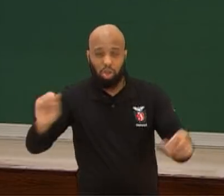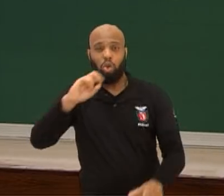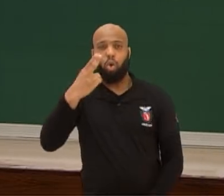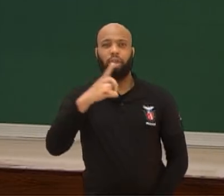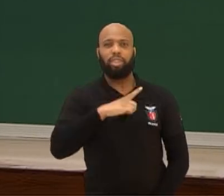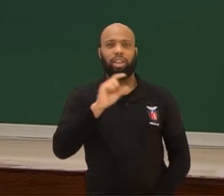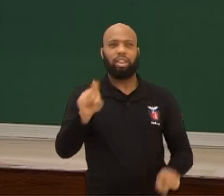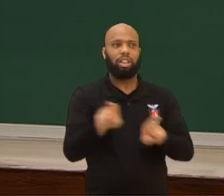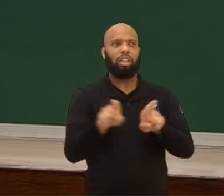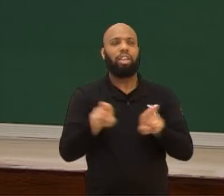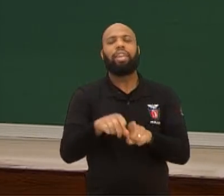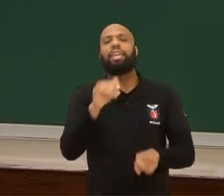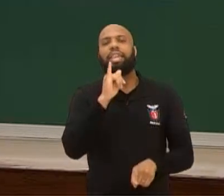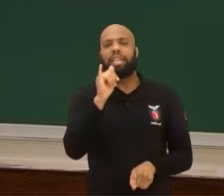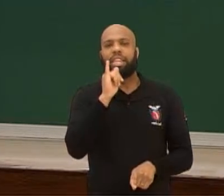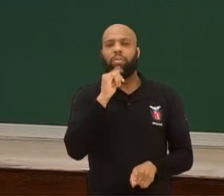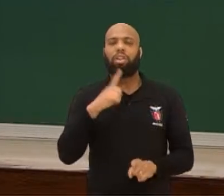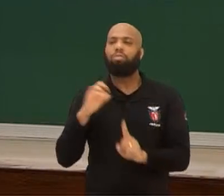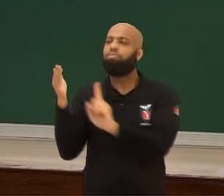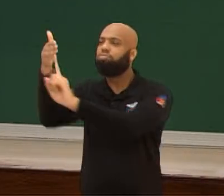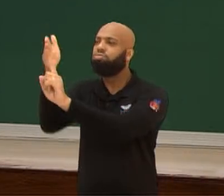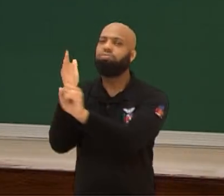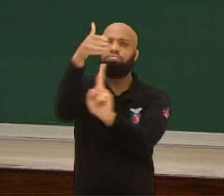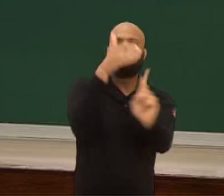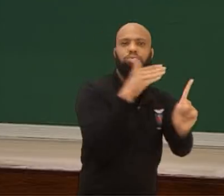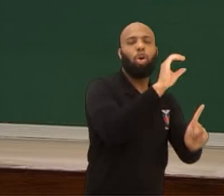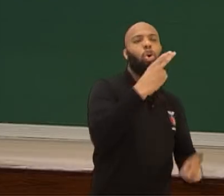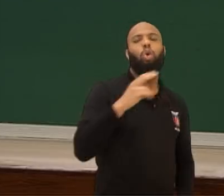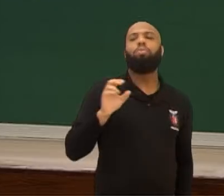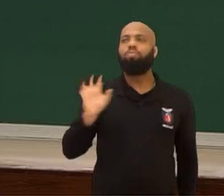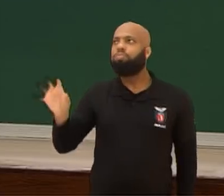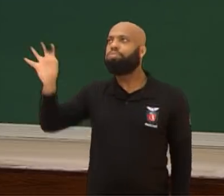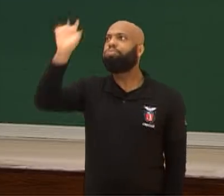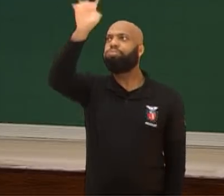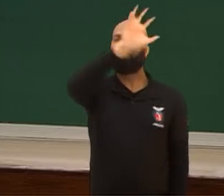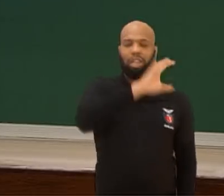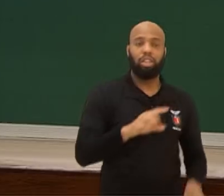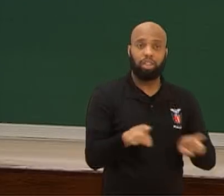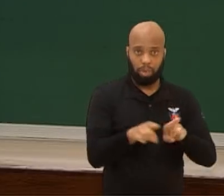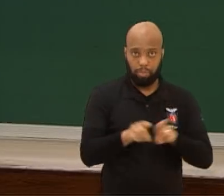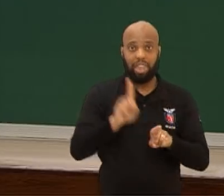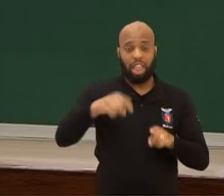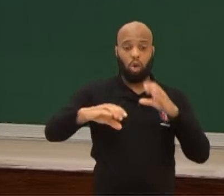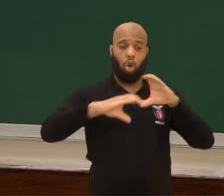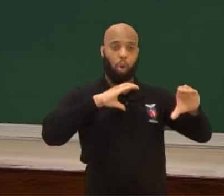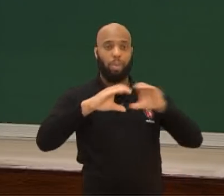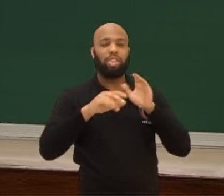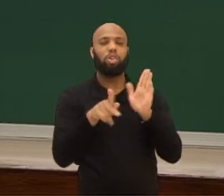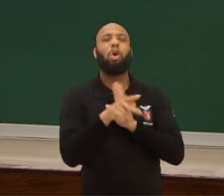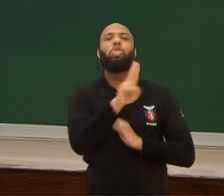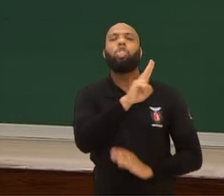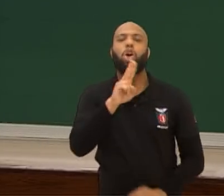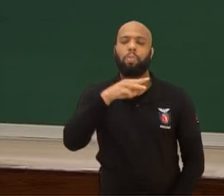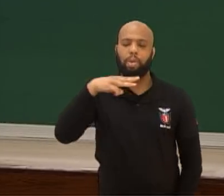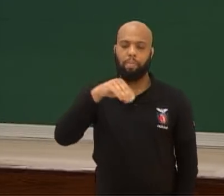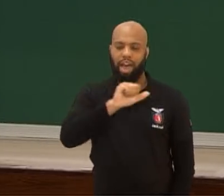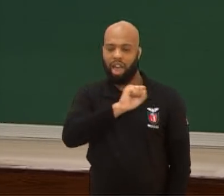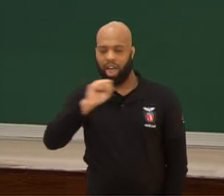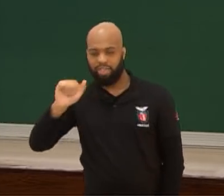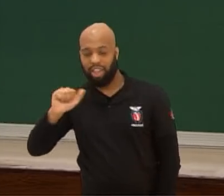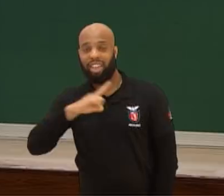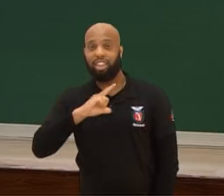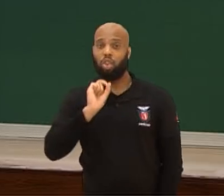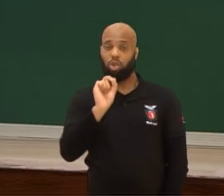ponto a vários outros lugares. Então, a comunicação de massa sempre vai envolver um emissor